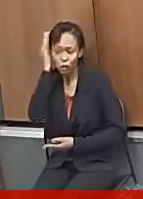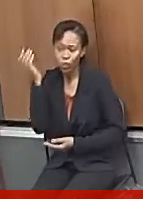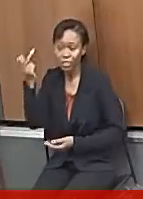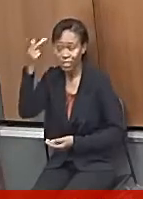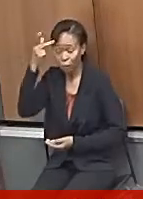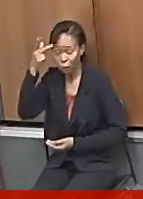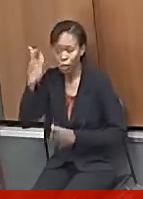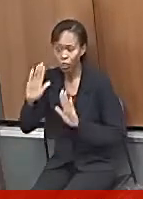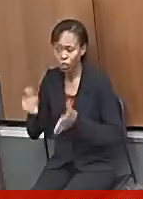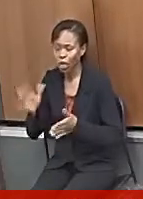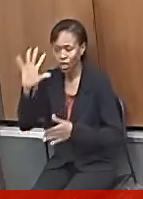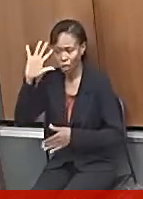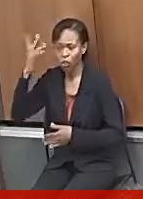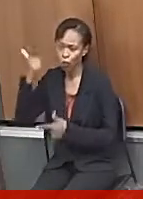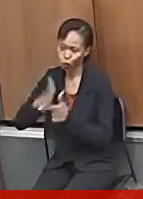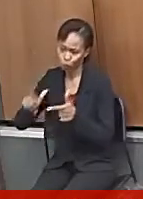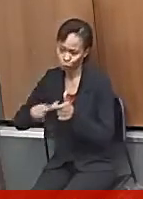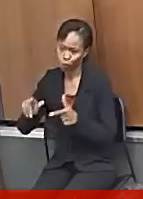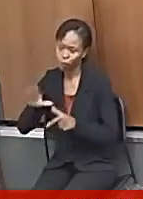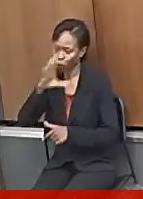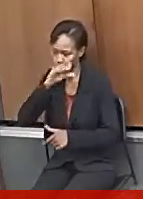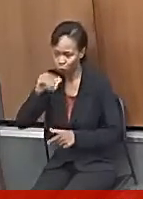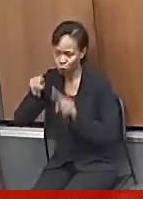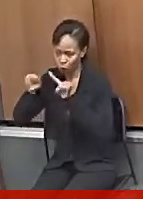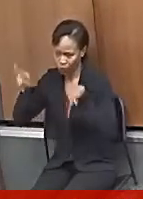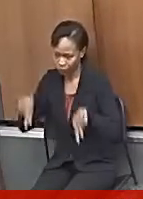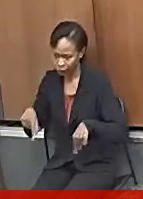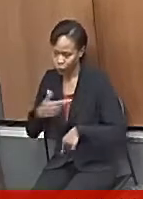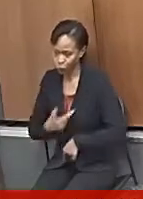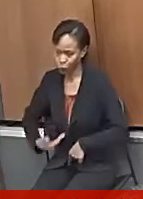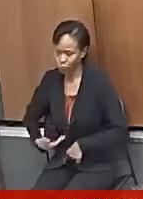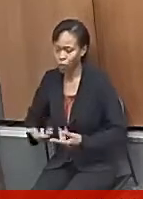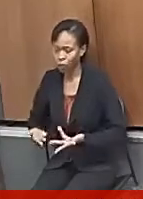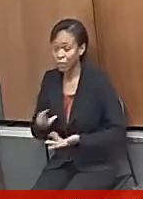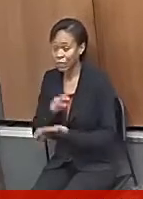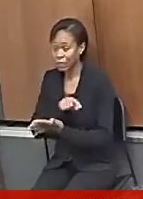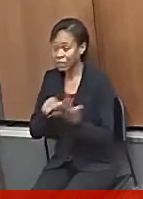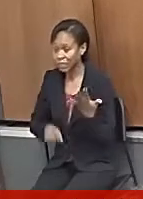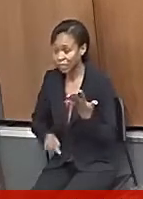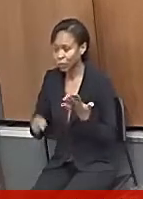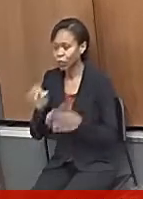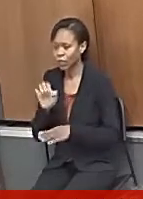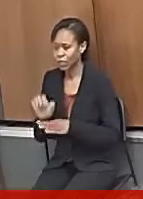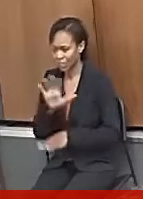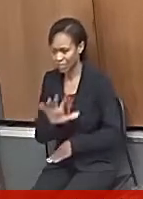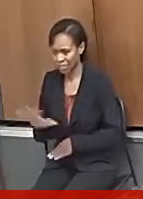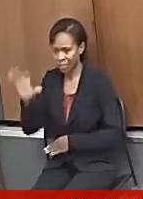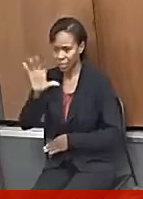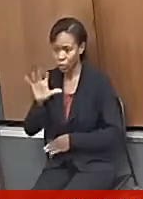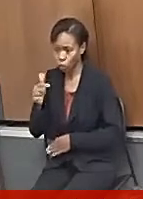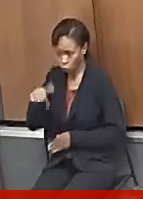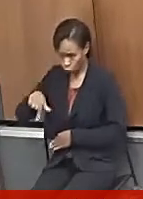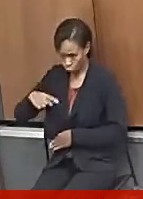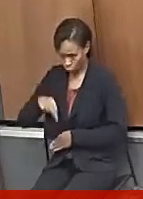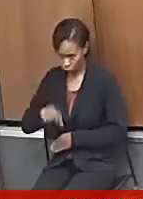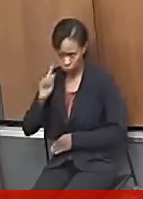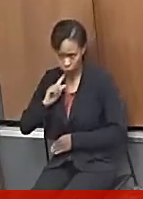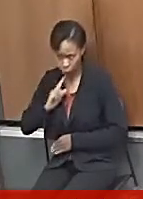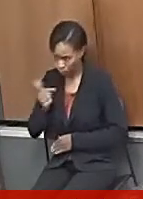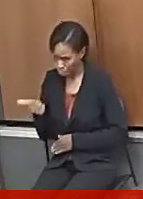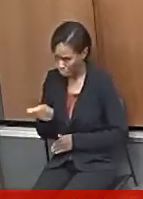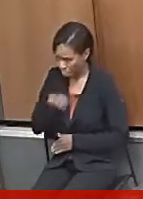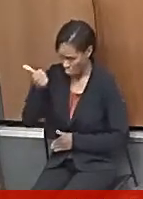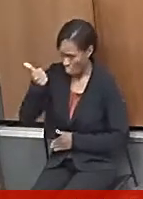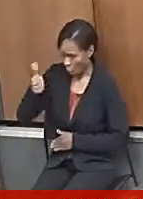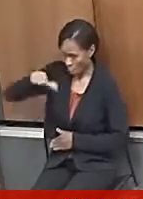dos seus servidores esses cinco estados nós não somos melhores mas não somos piores